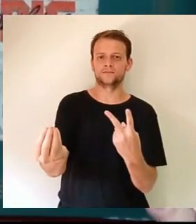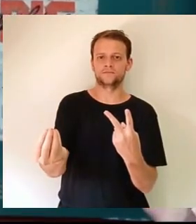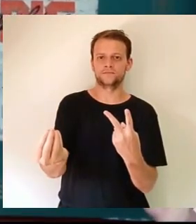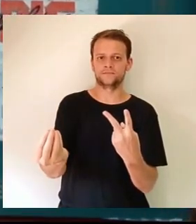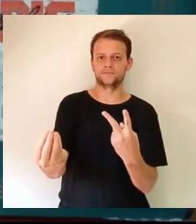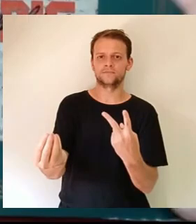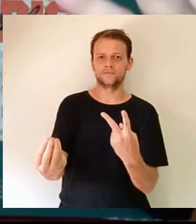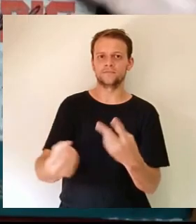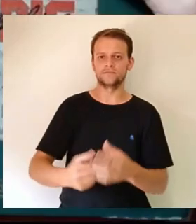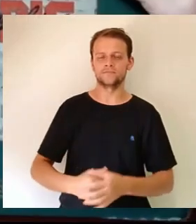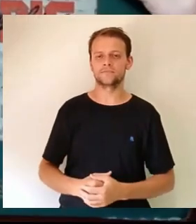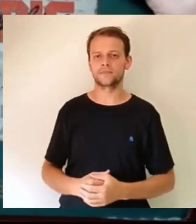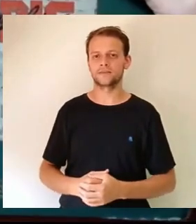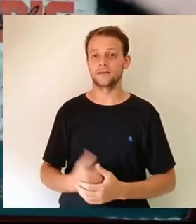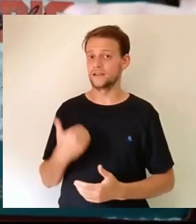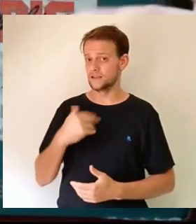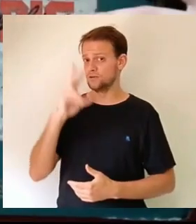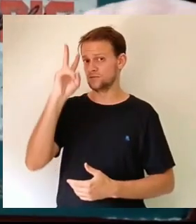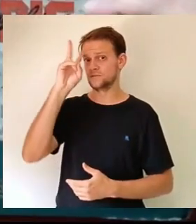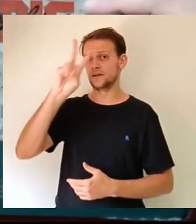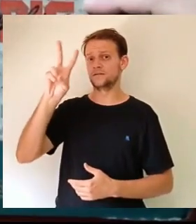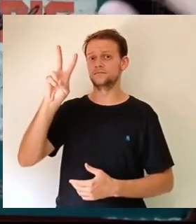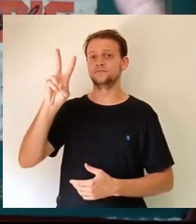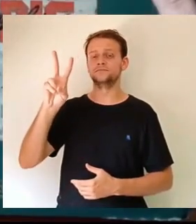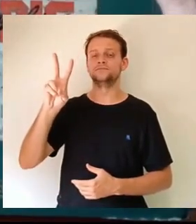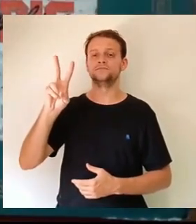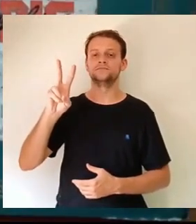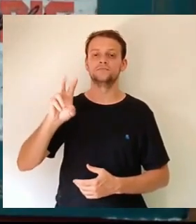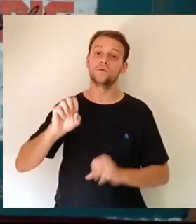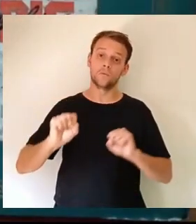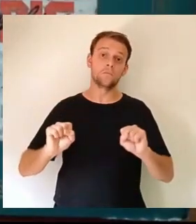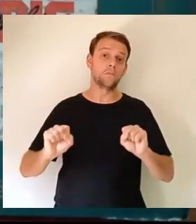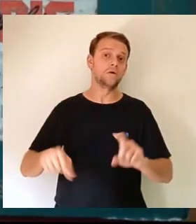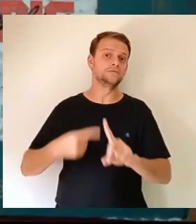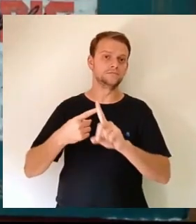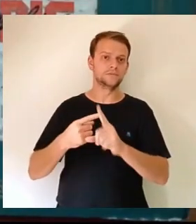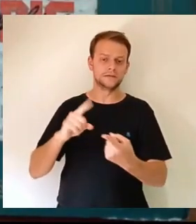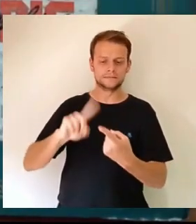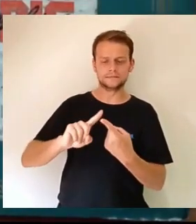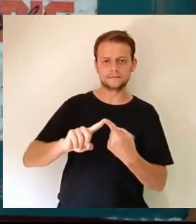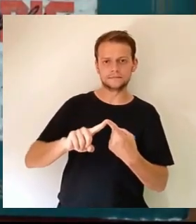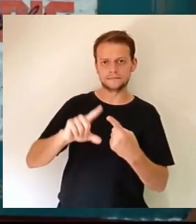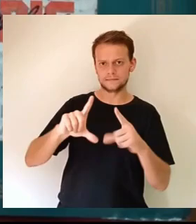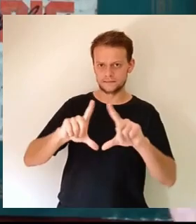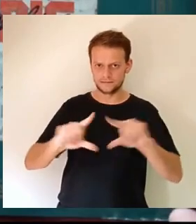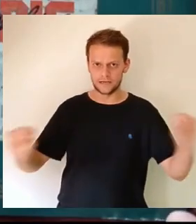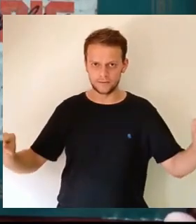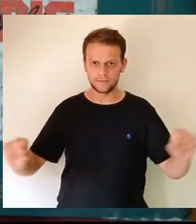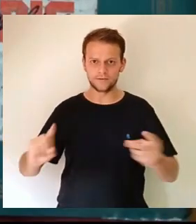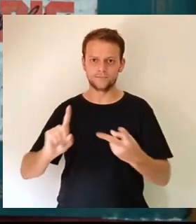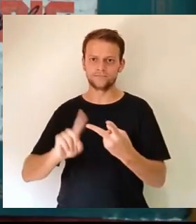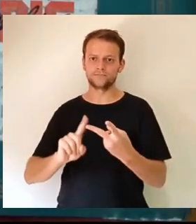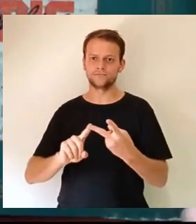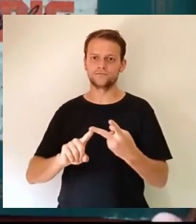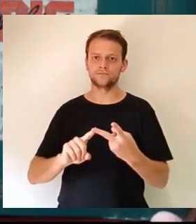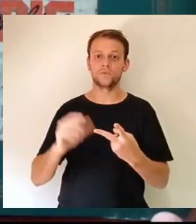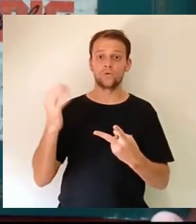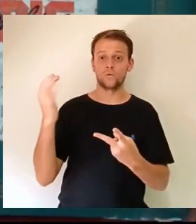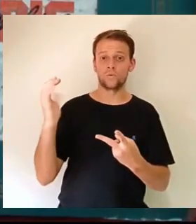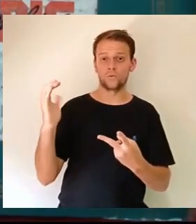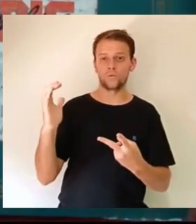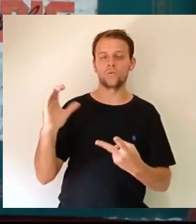Assim, teve duas edições dessa Abilink, que eu lembro. Pode ter tido mais. Uma foi no Japão